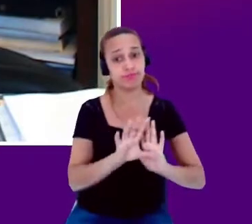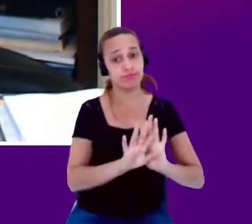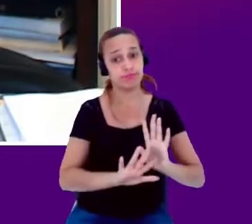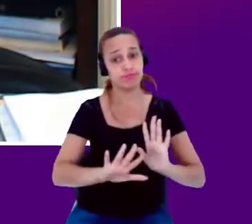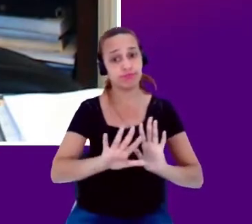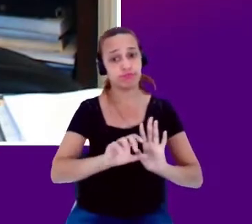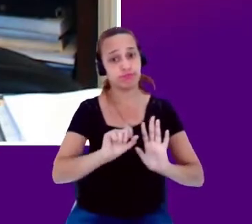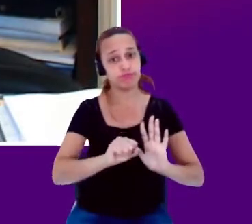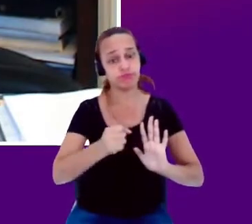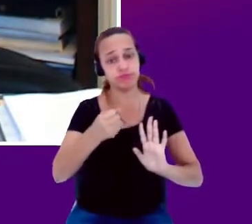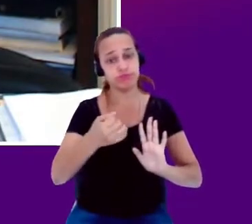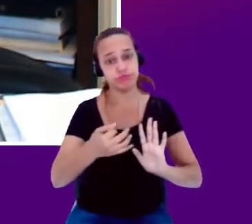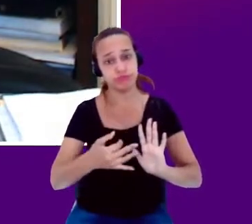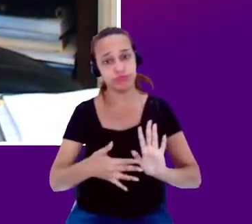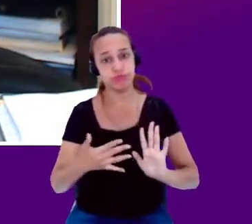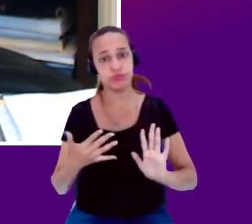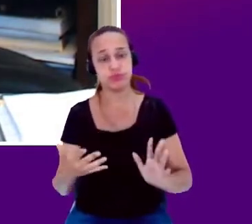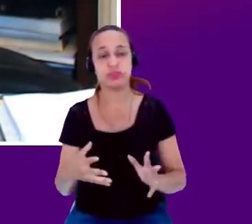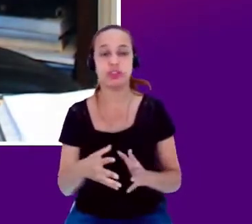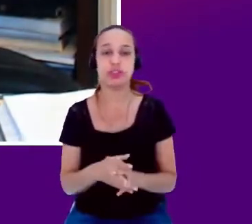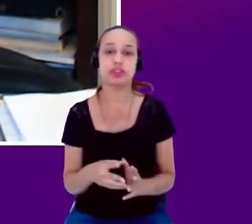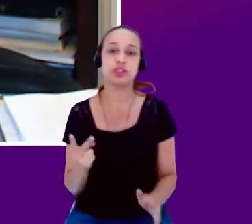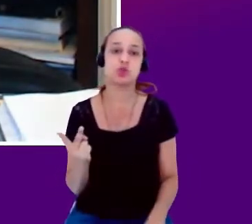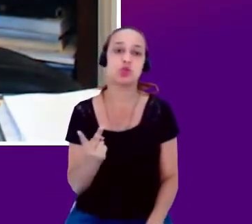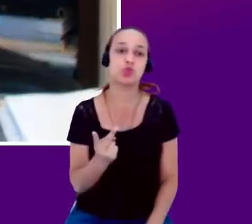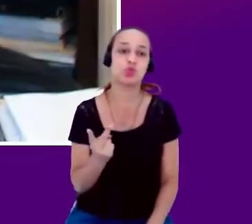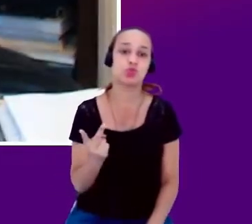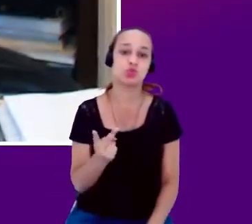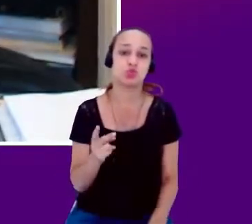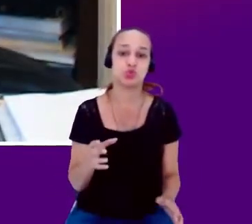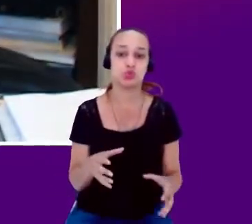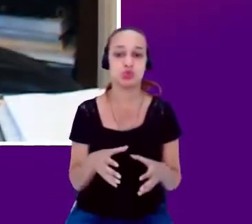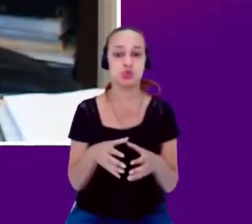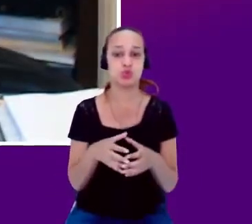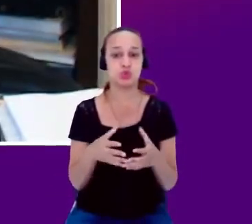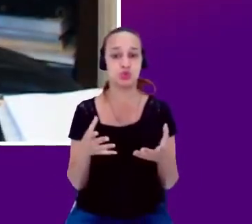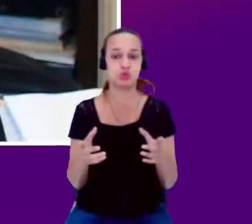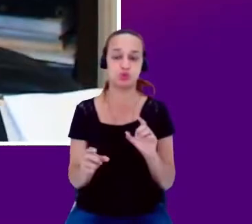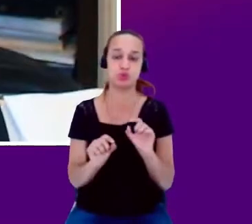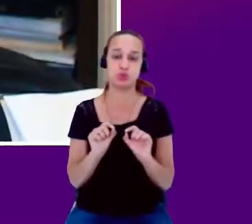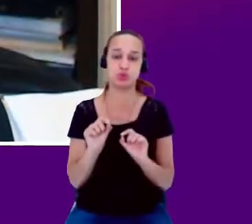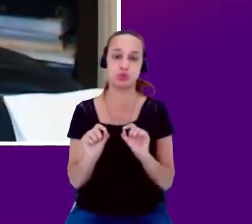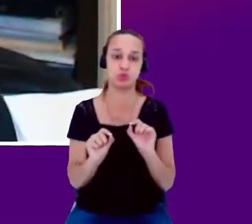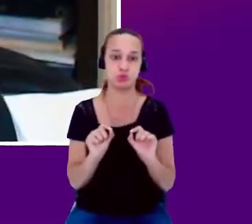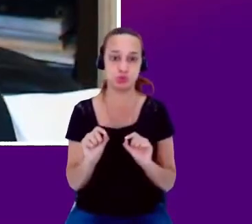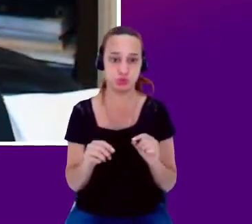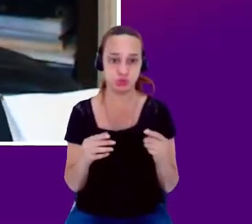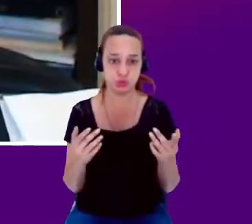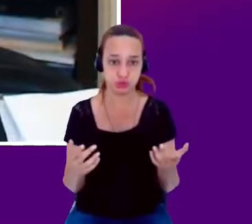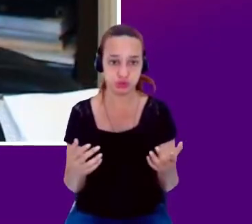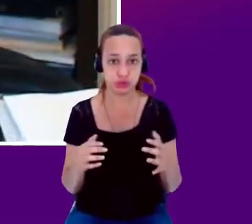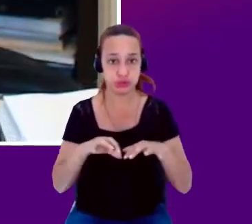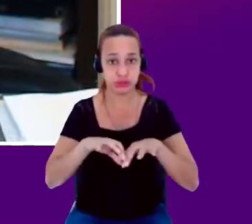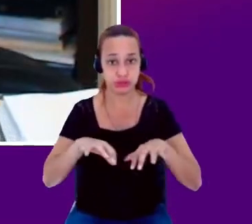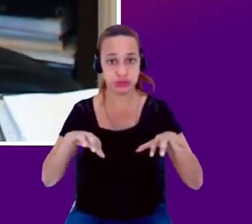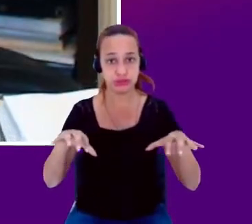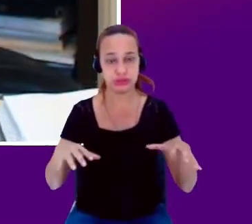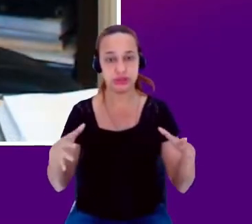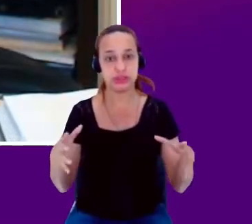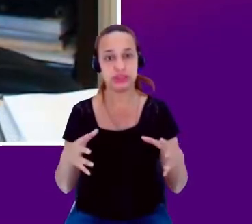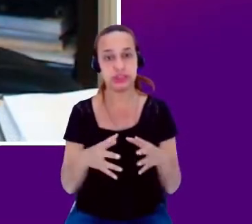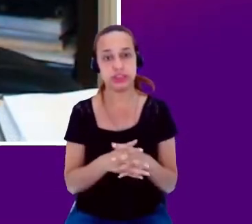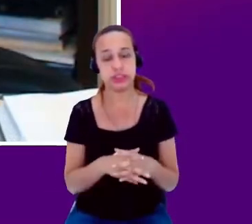a doutrina diz, que normalmente há duas categorias de discriminação, aquelas